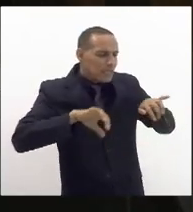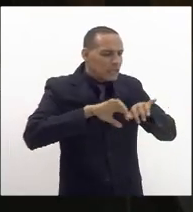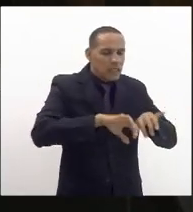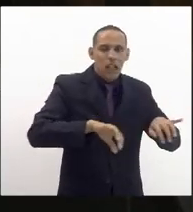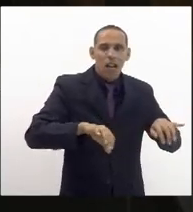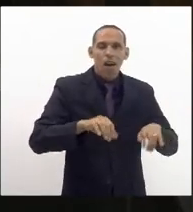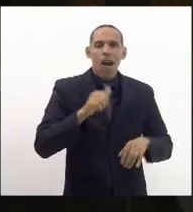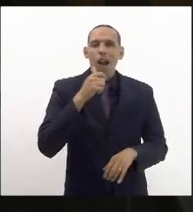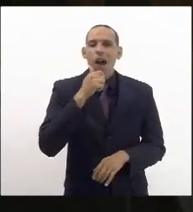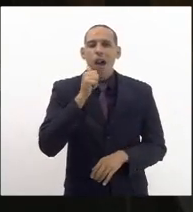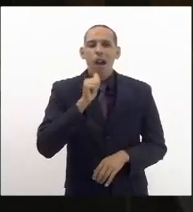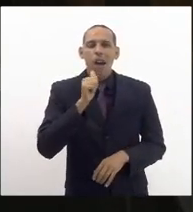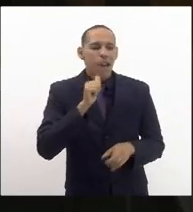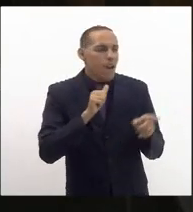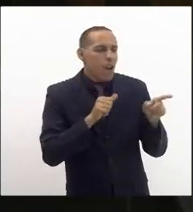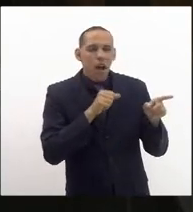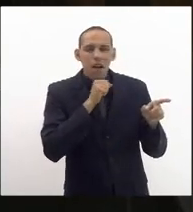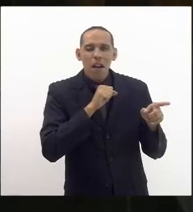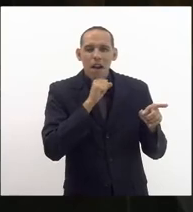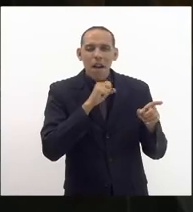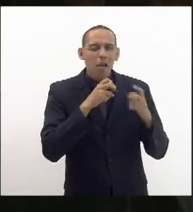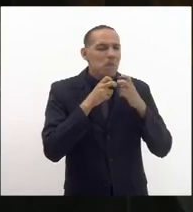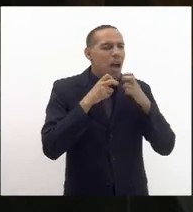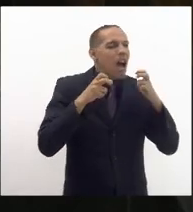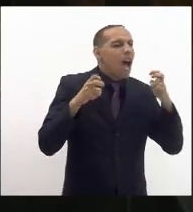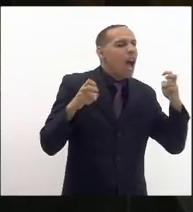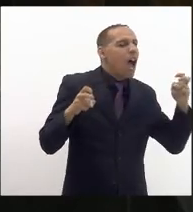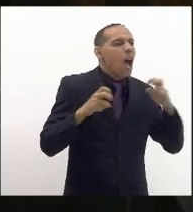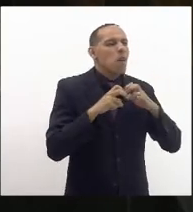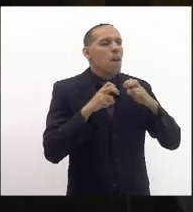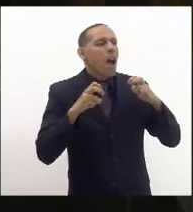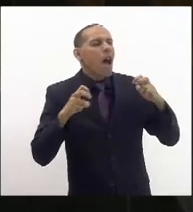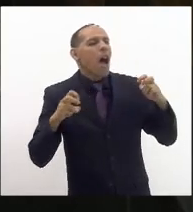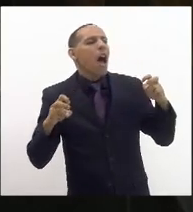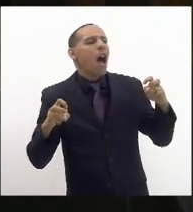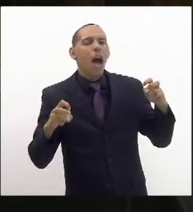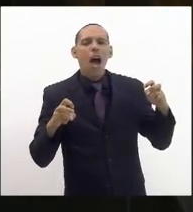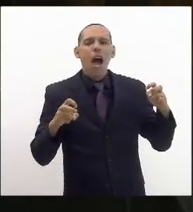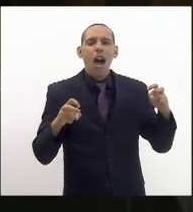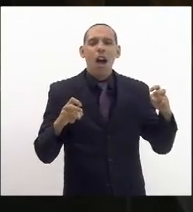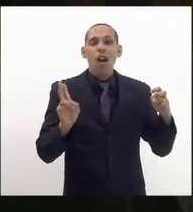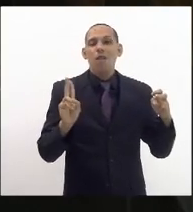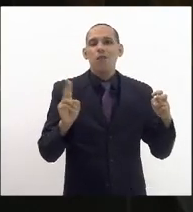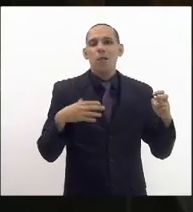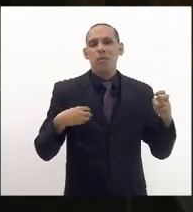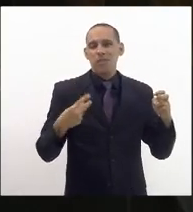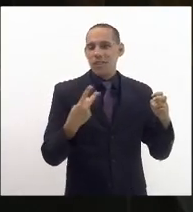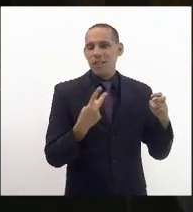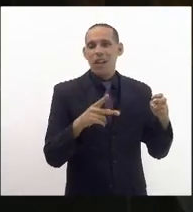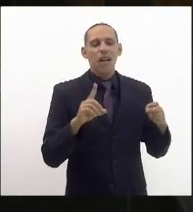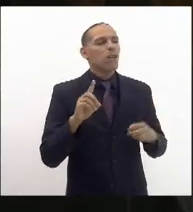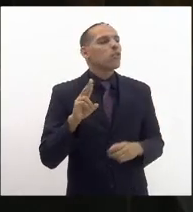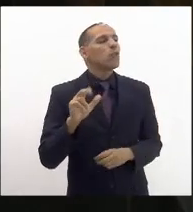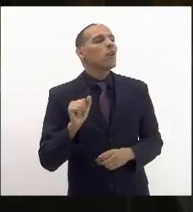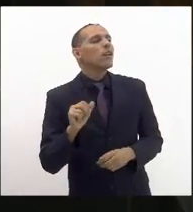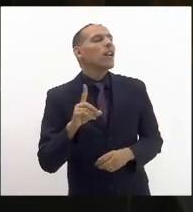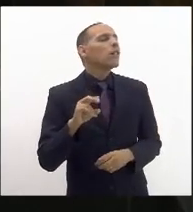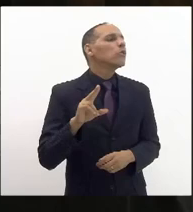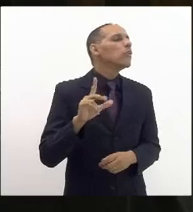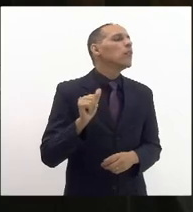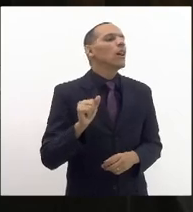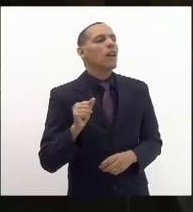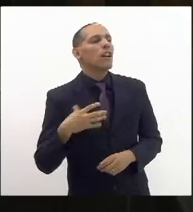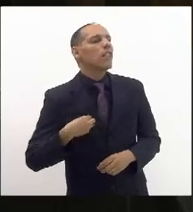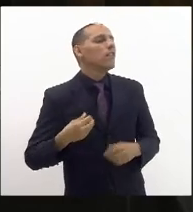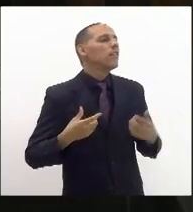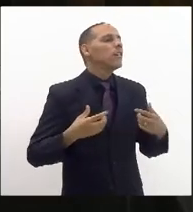é que essa senhora gritava em meio aos escombros, ao lamaçal, o nome da filha. Duda, Duda, mamãe está aqui, Duda é o